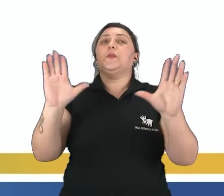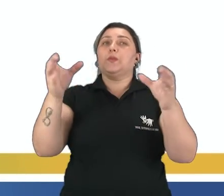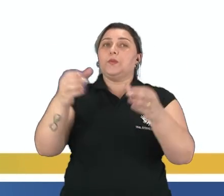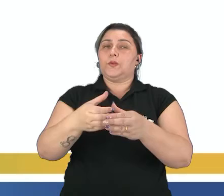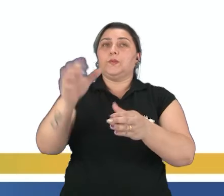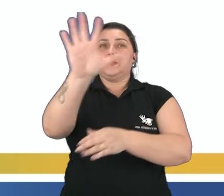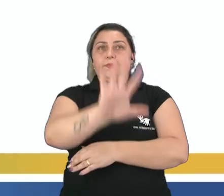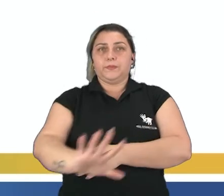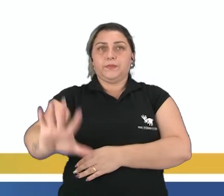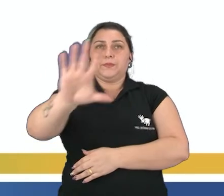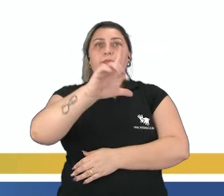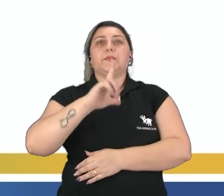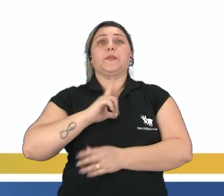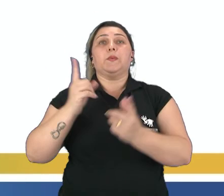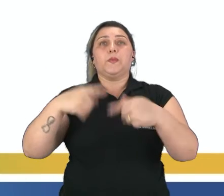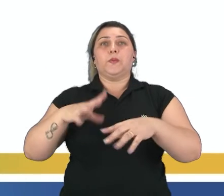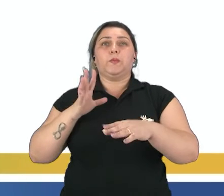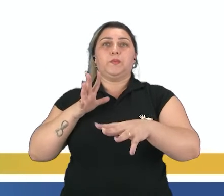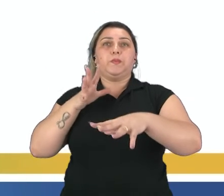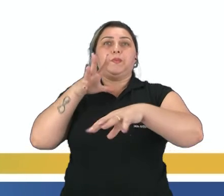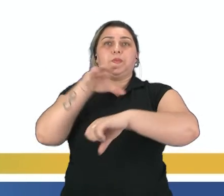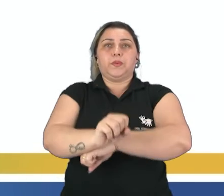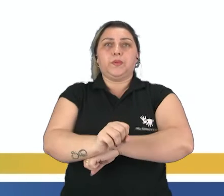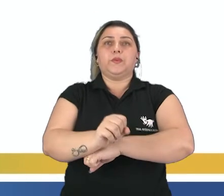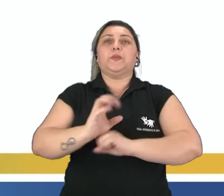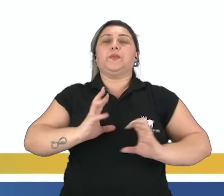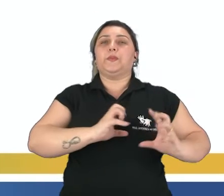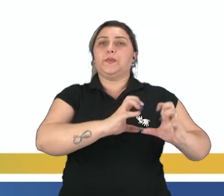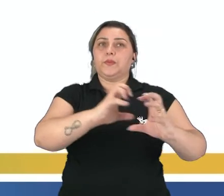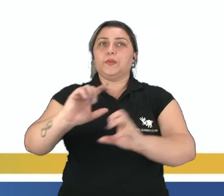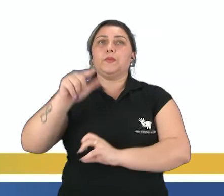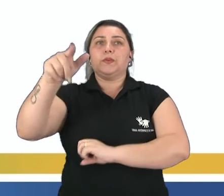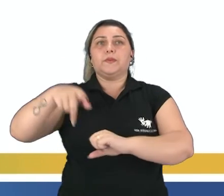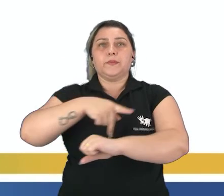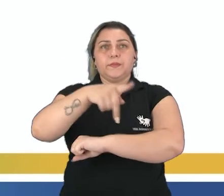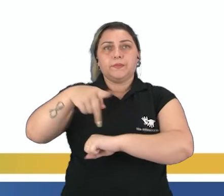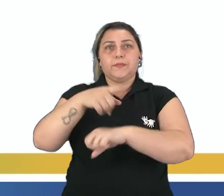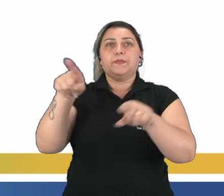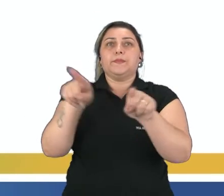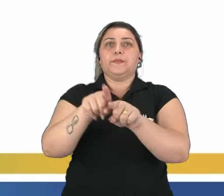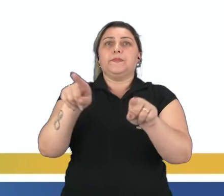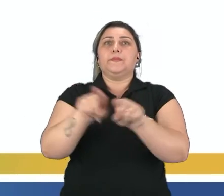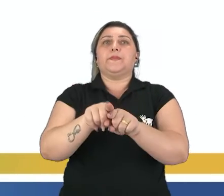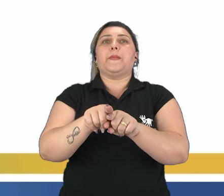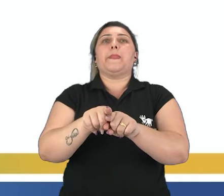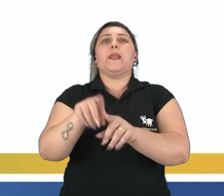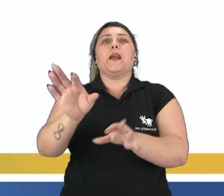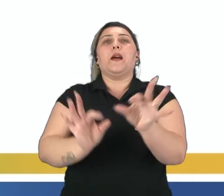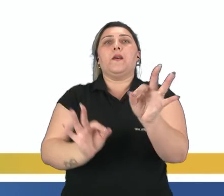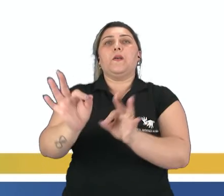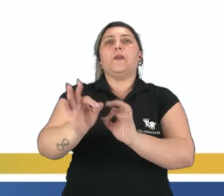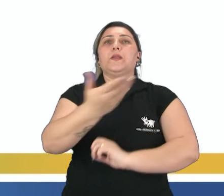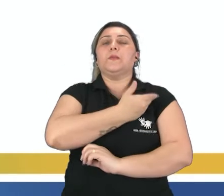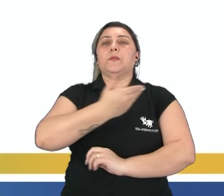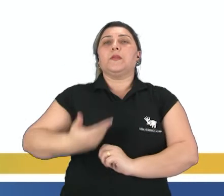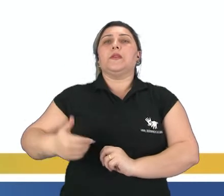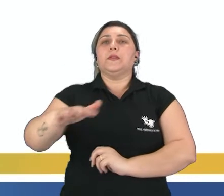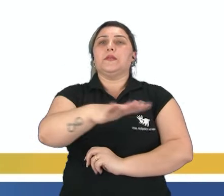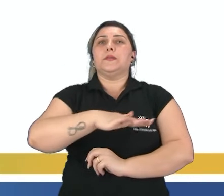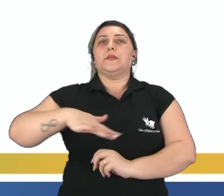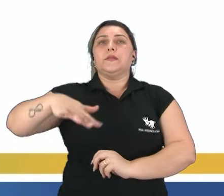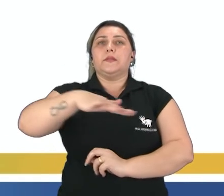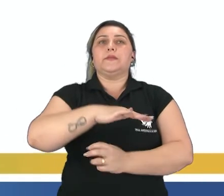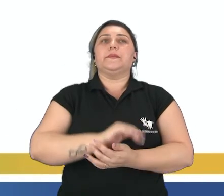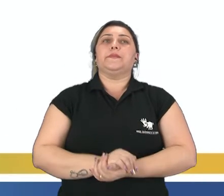nacional para conter possíveis invasões ou confrontos com outros países, e também para estabelecer ordem pública